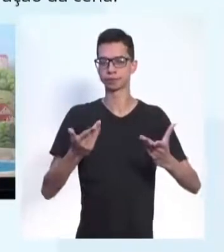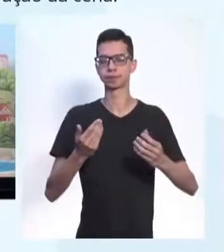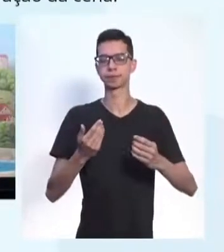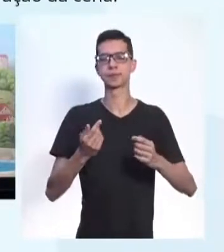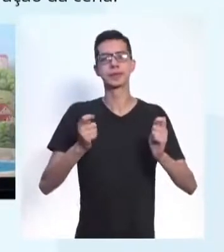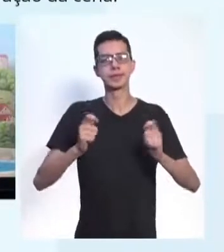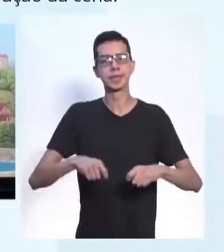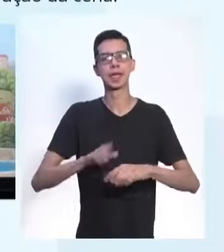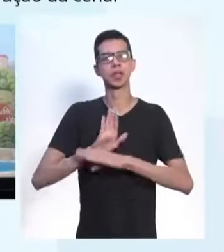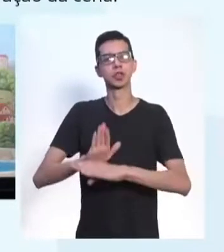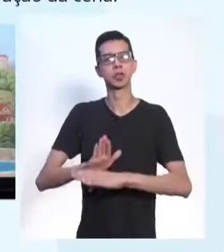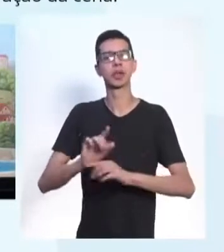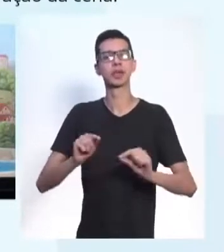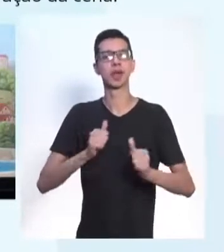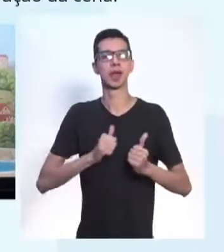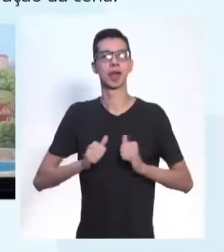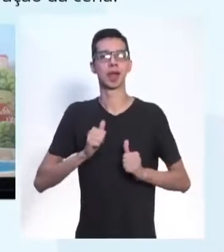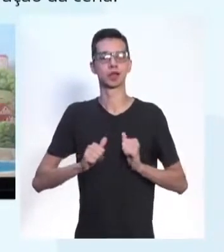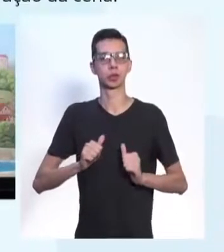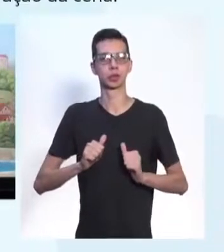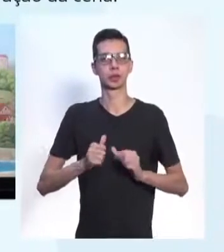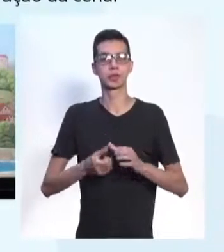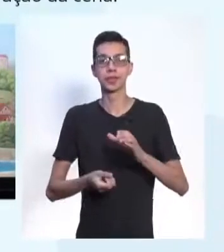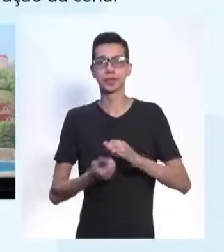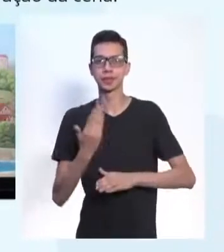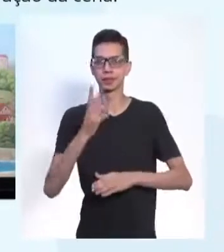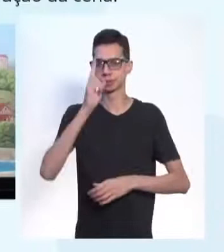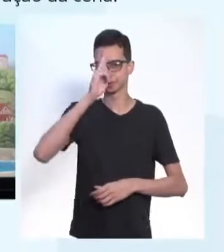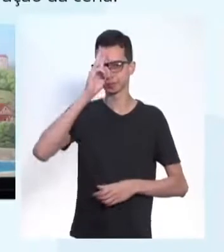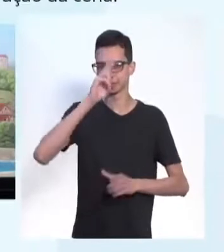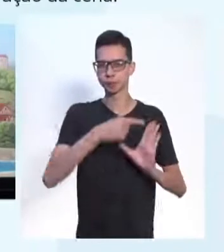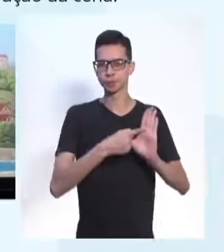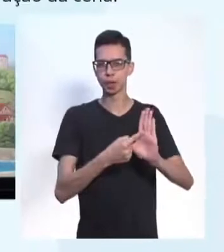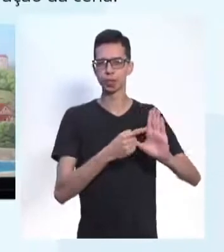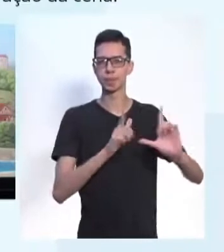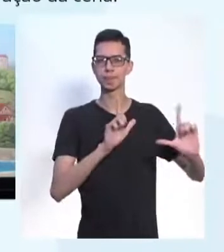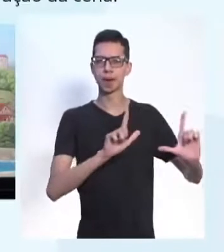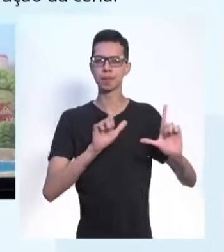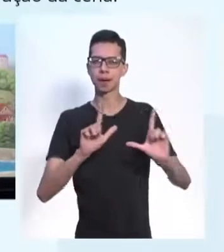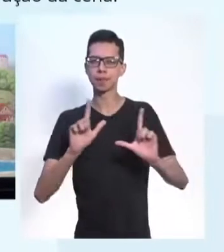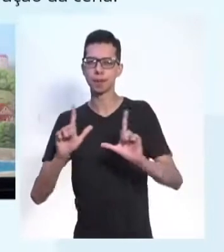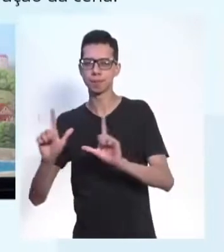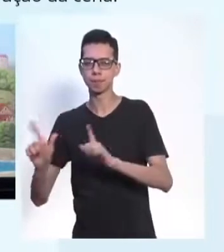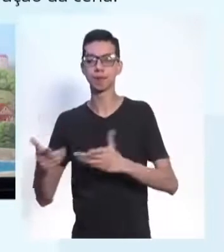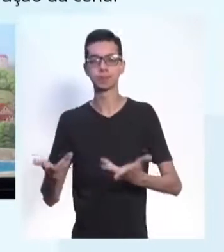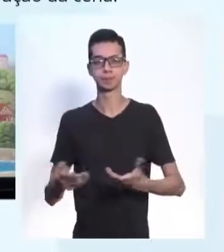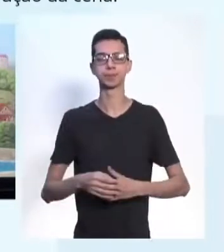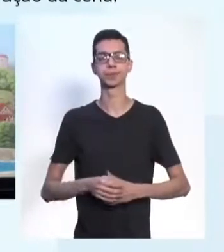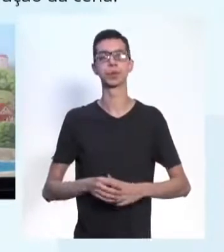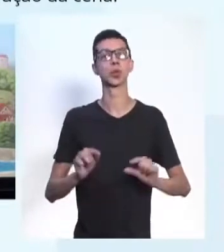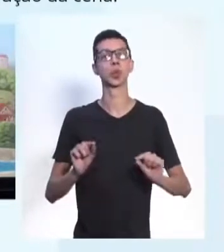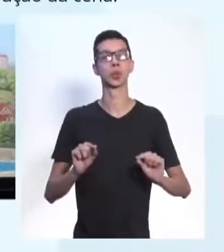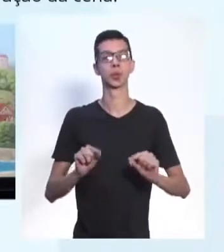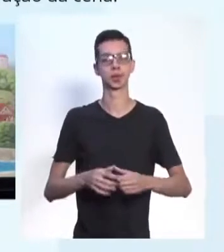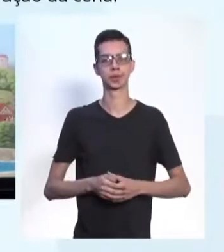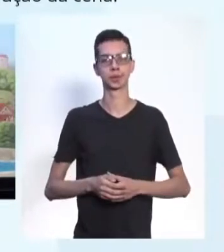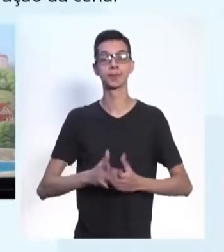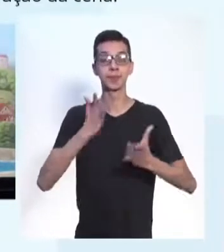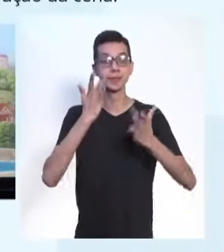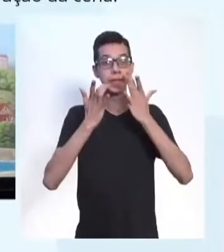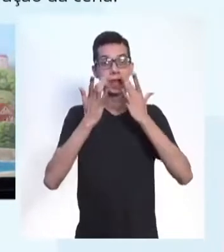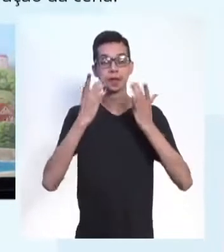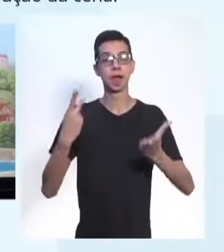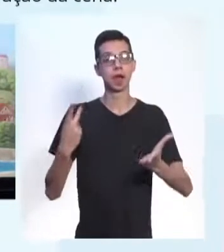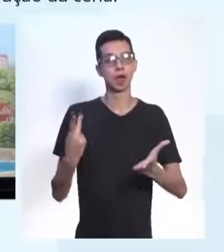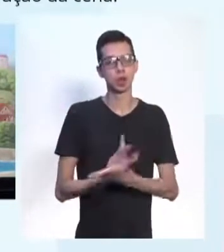encenação dos atores para a construção da cena. Ou seja, é um processo de criação e construção do acontecimento teatral no